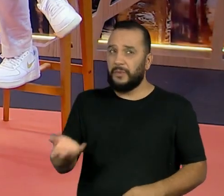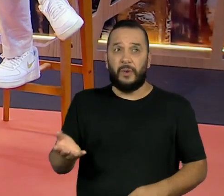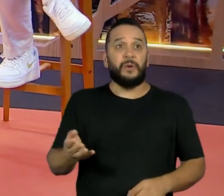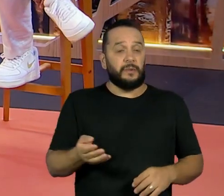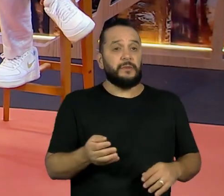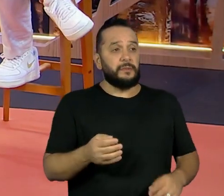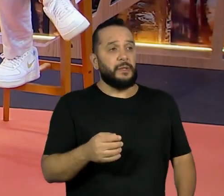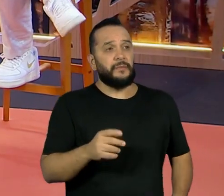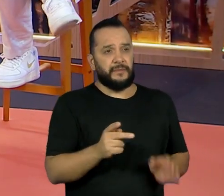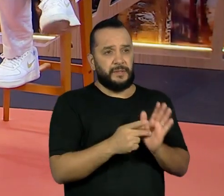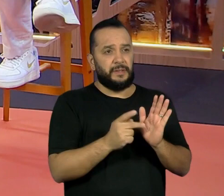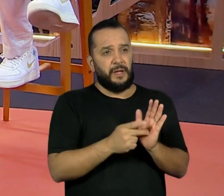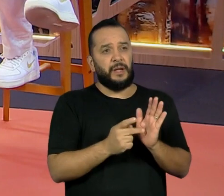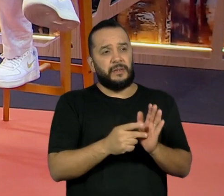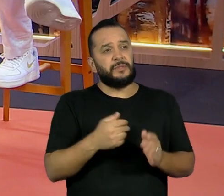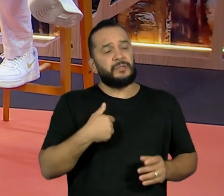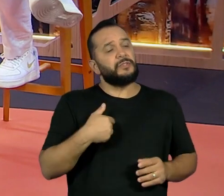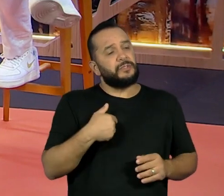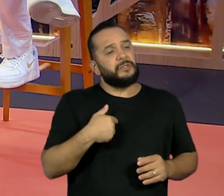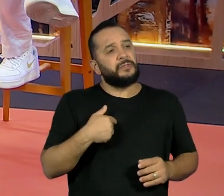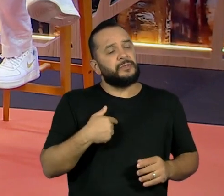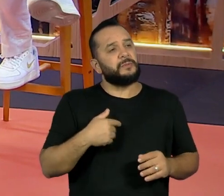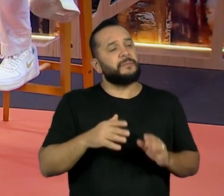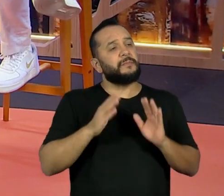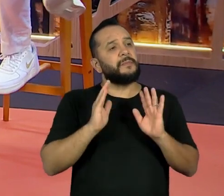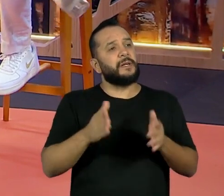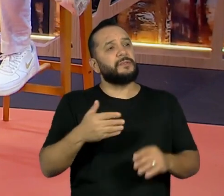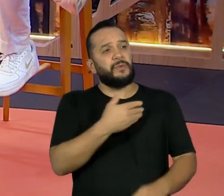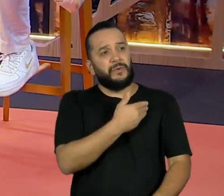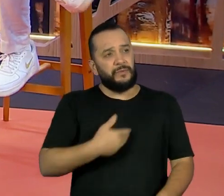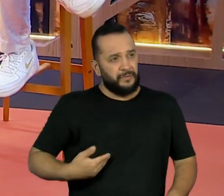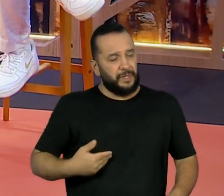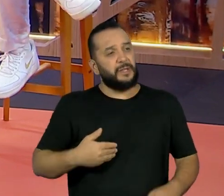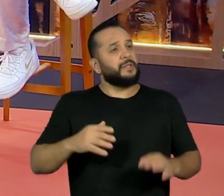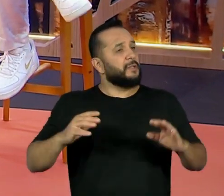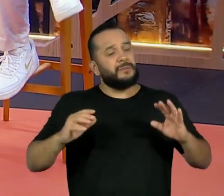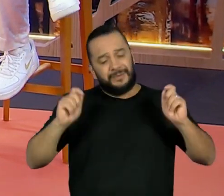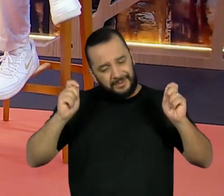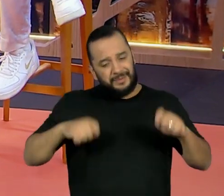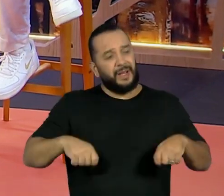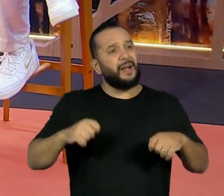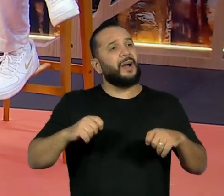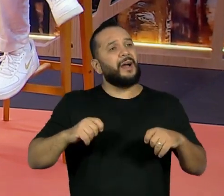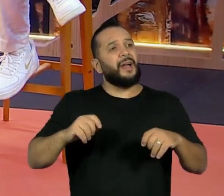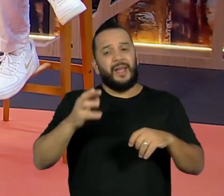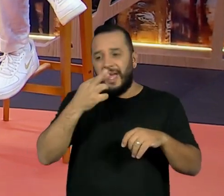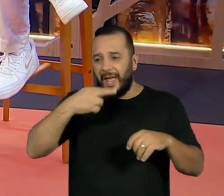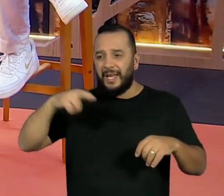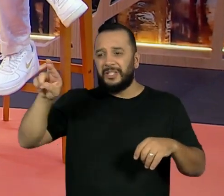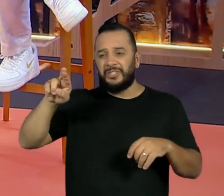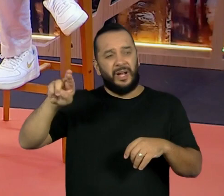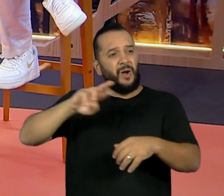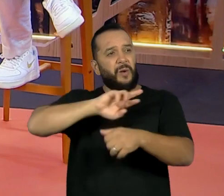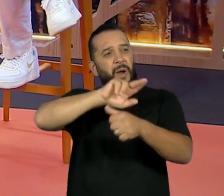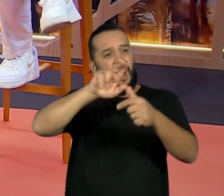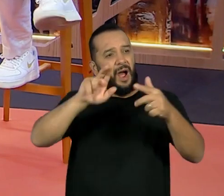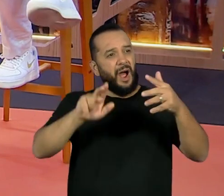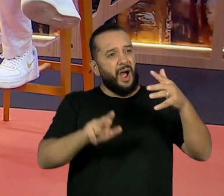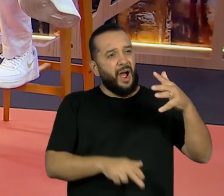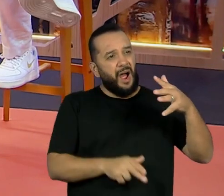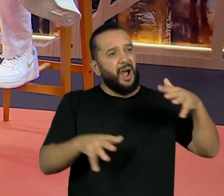nós somos... O Estado é laico. Exatamente. Deveria caber todas as religiões aqui.